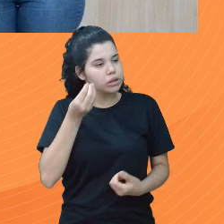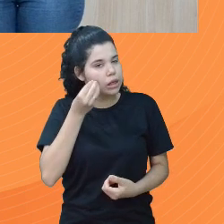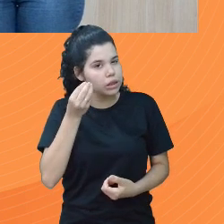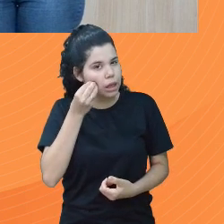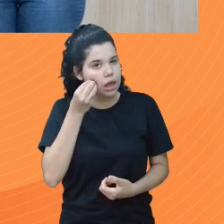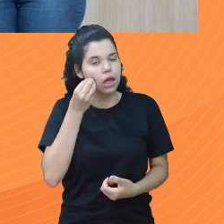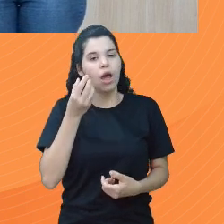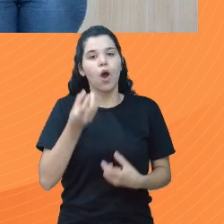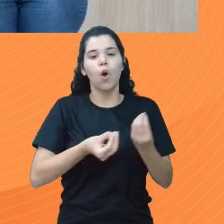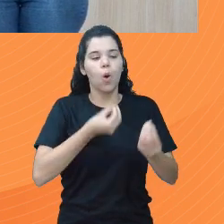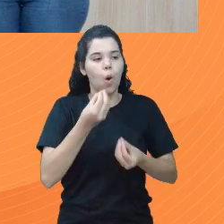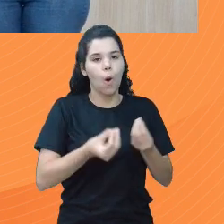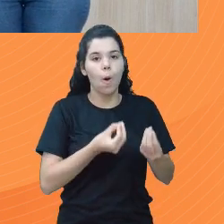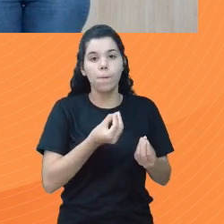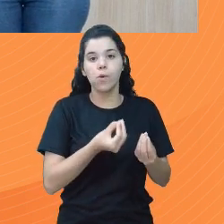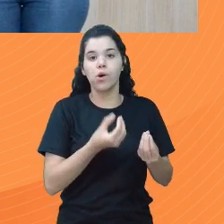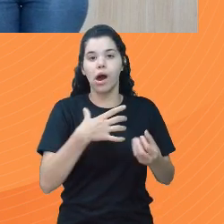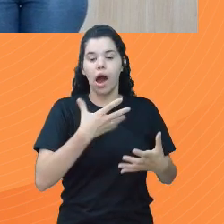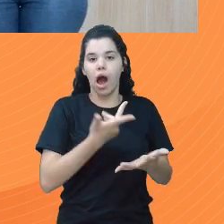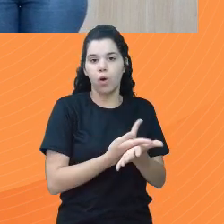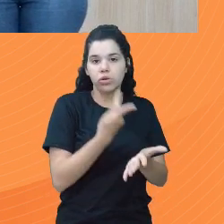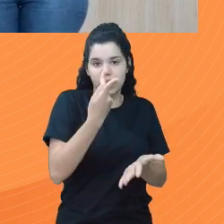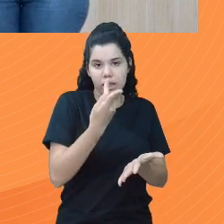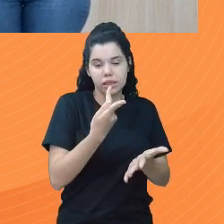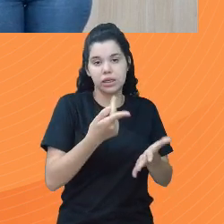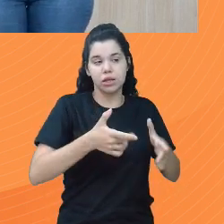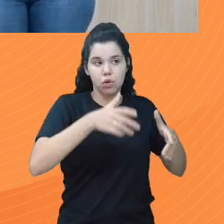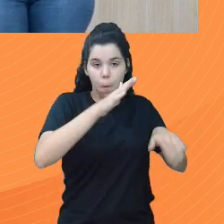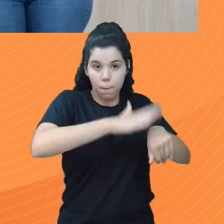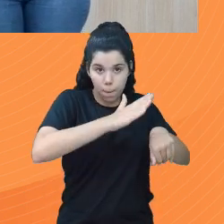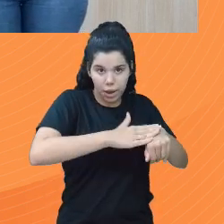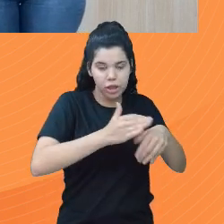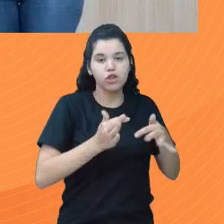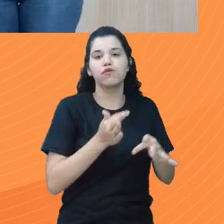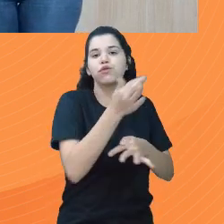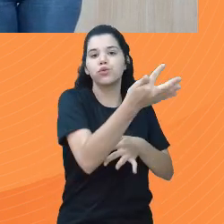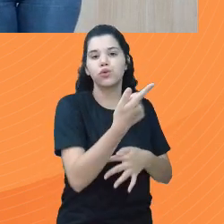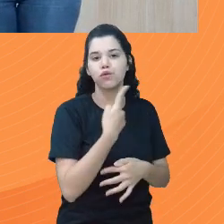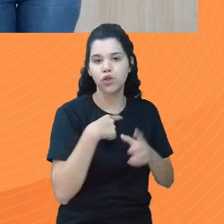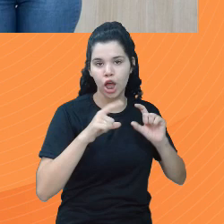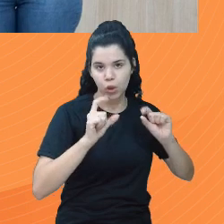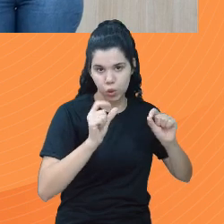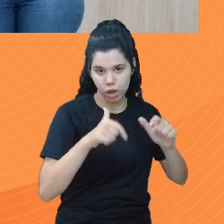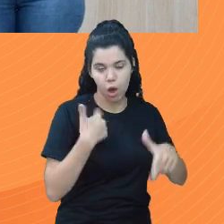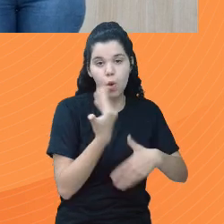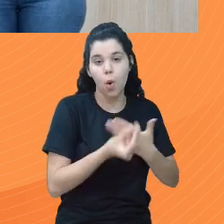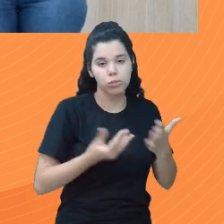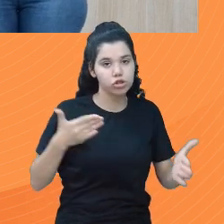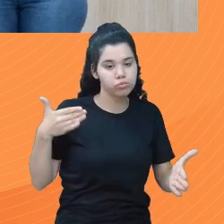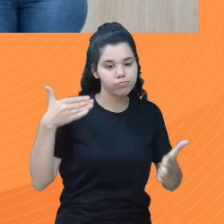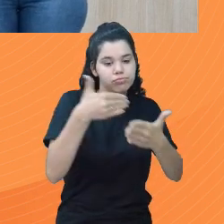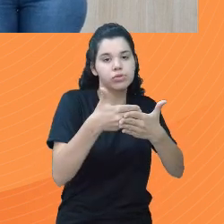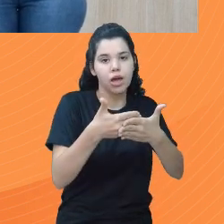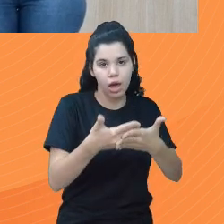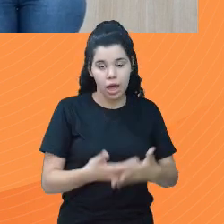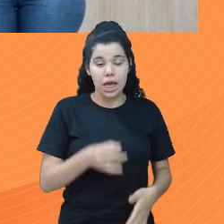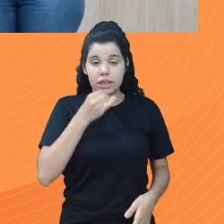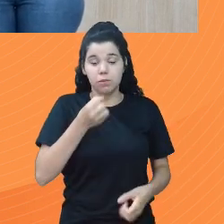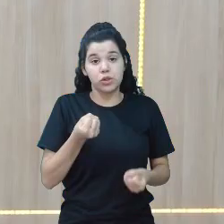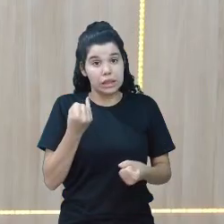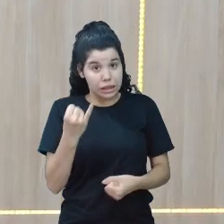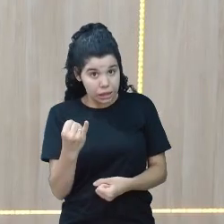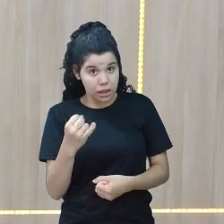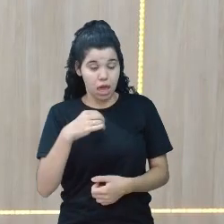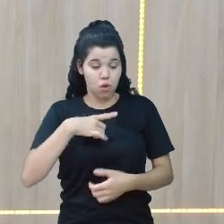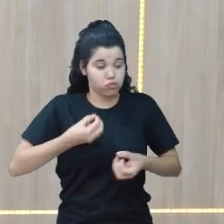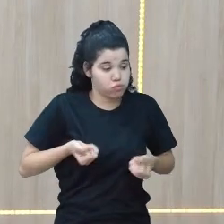entre a situação atual e a situação desejada. Ora, se eu disponibilizo uma atividade para o estudante, eu